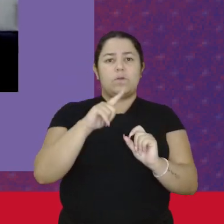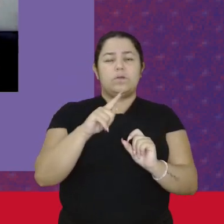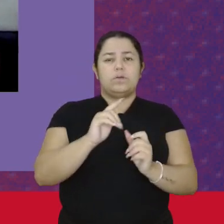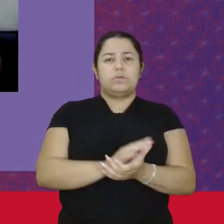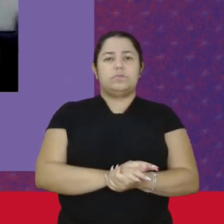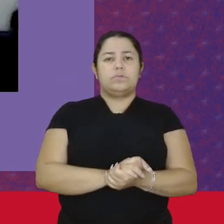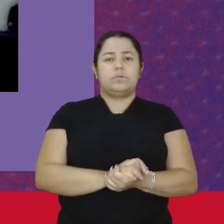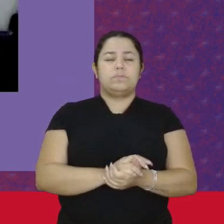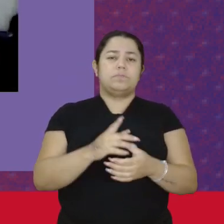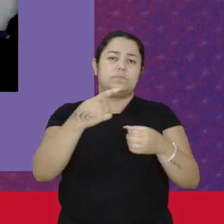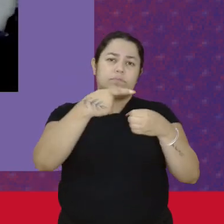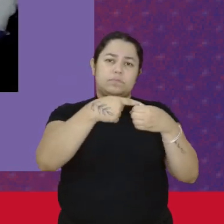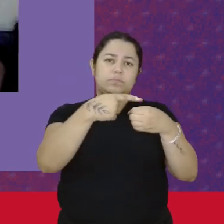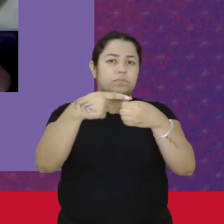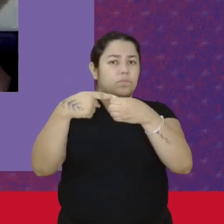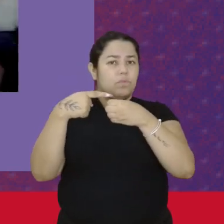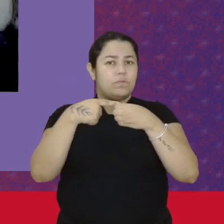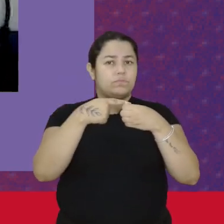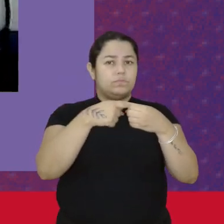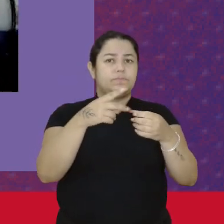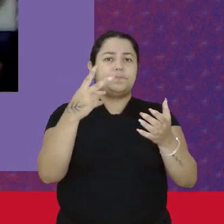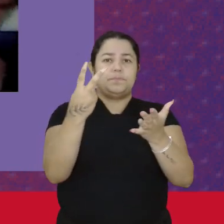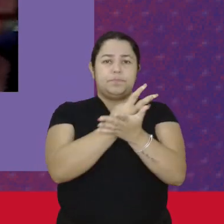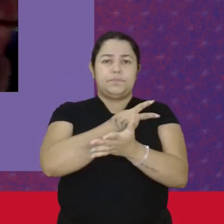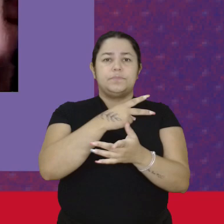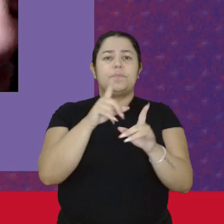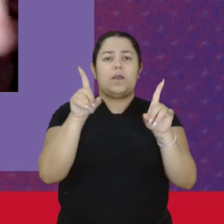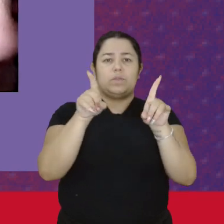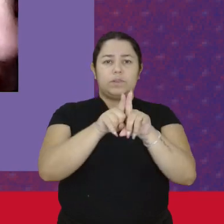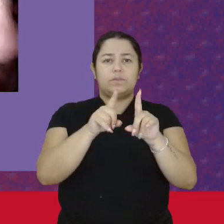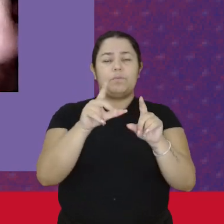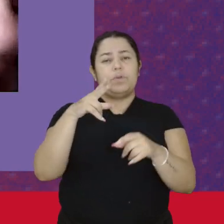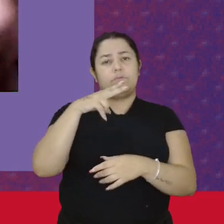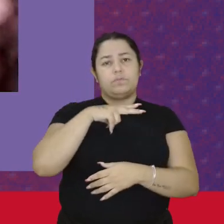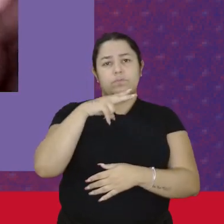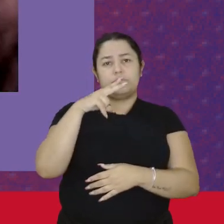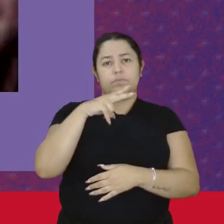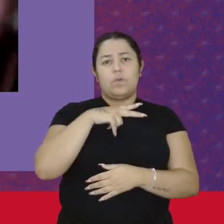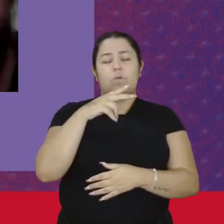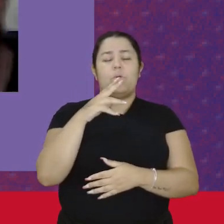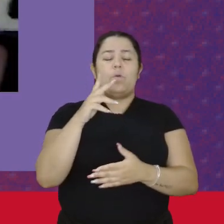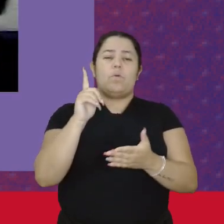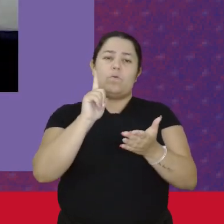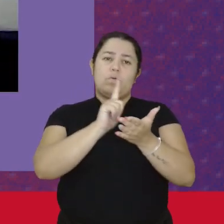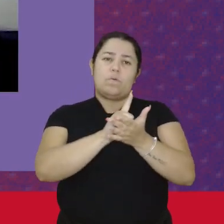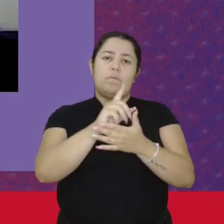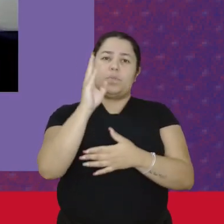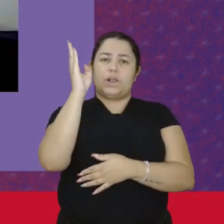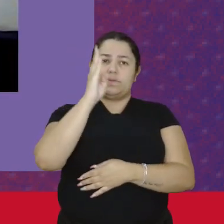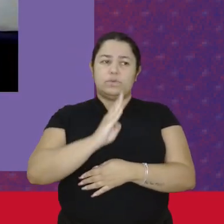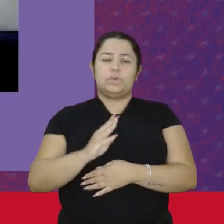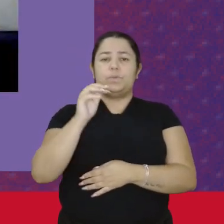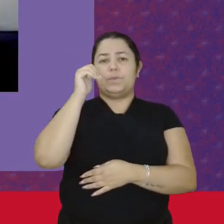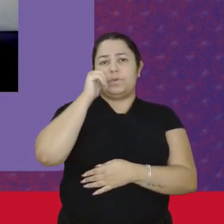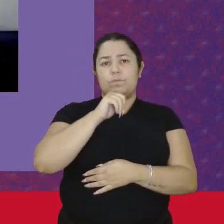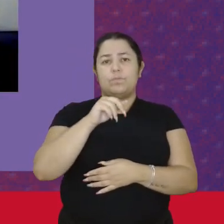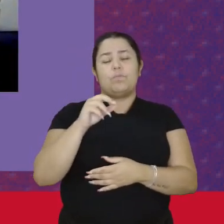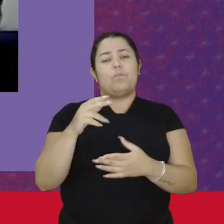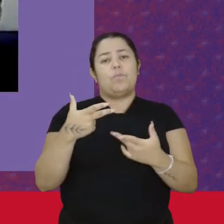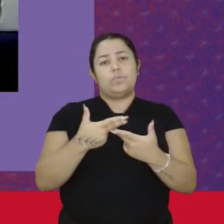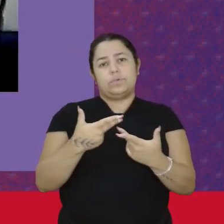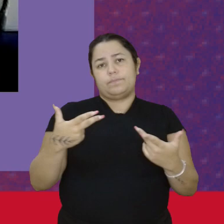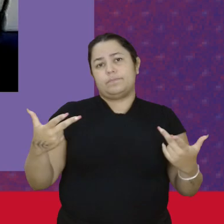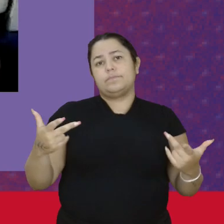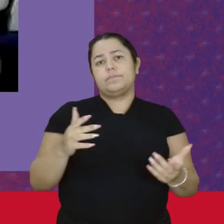nas outras cidades, como aconteceu em particular com o Jornal Brasil Mulher, por essas características, né,